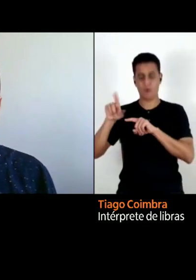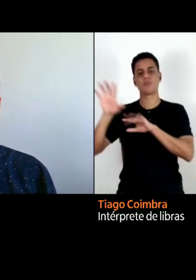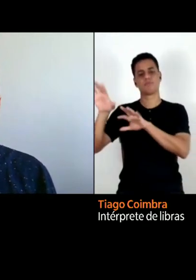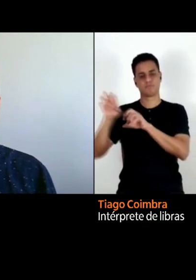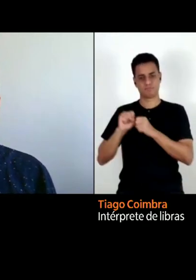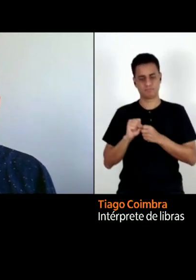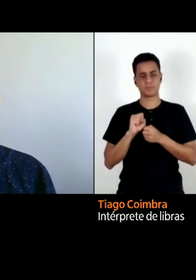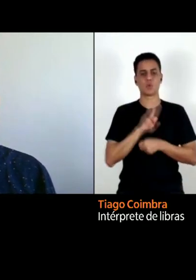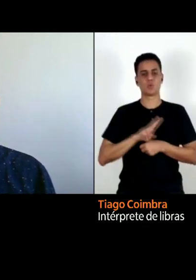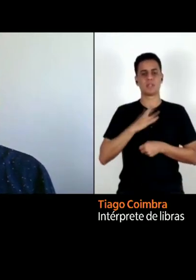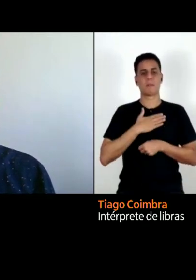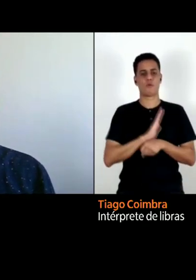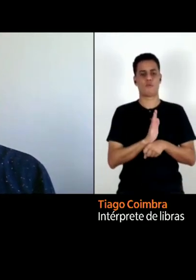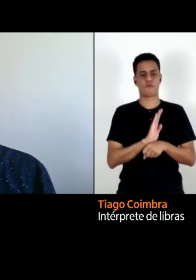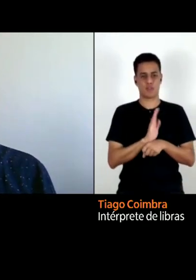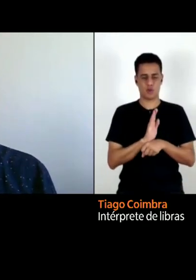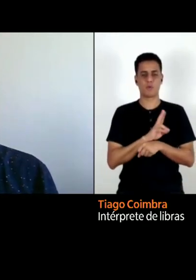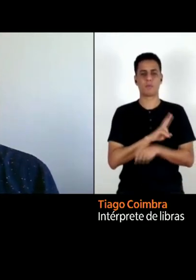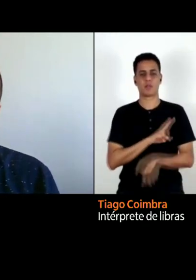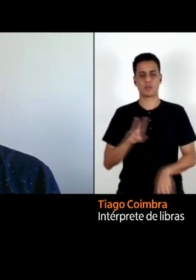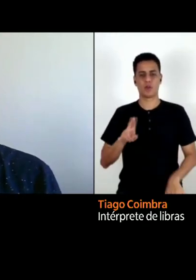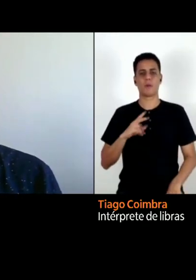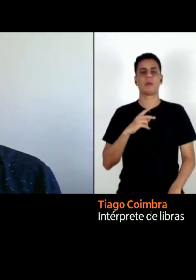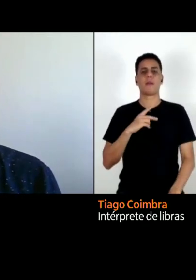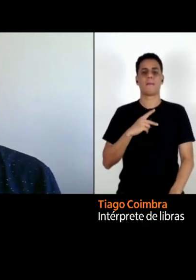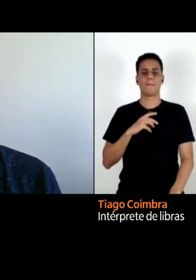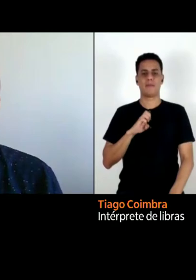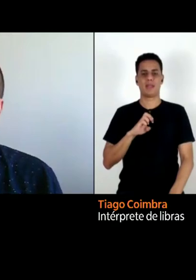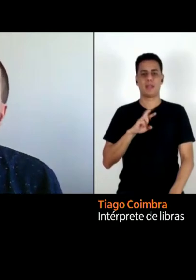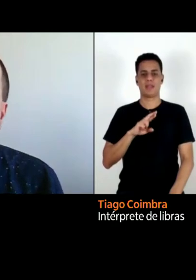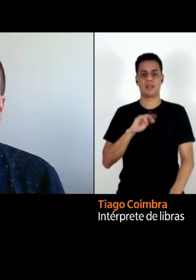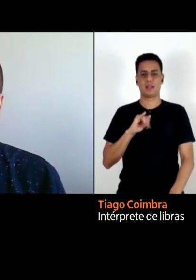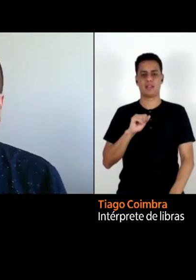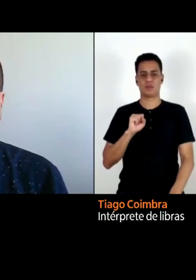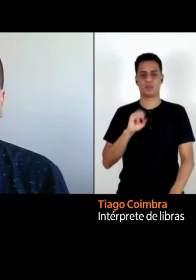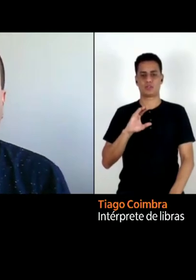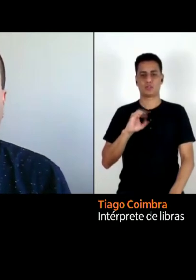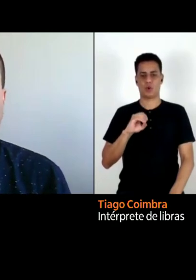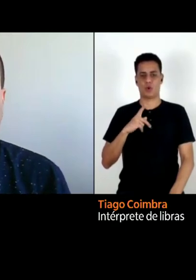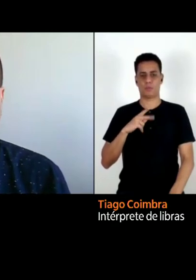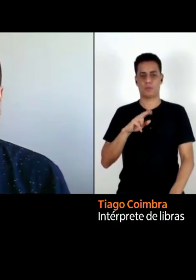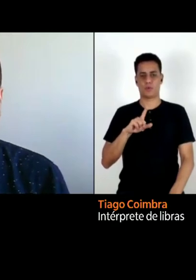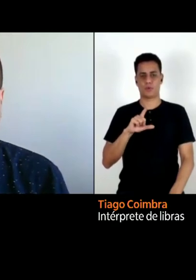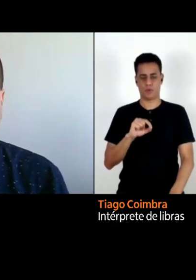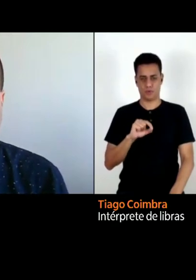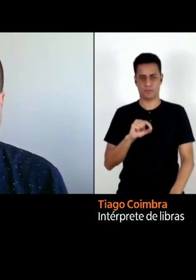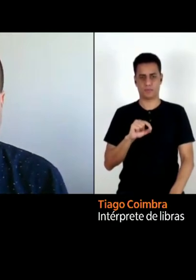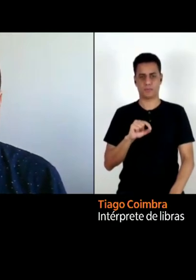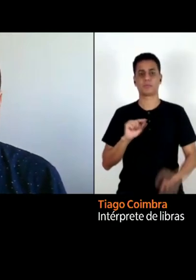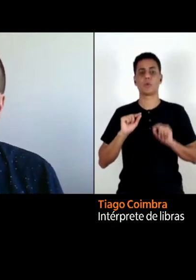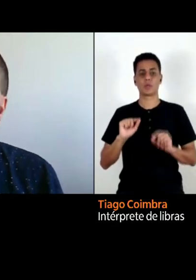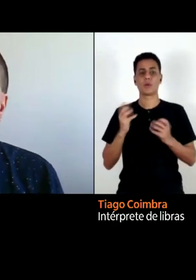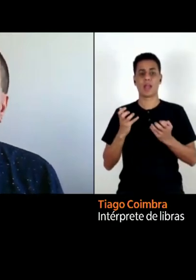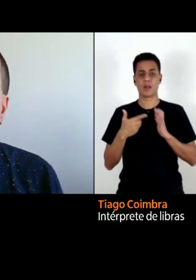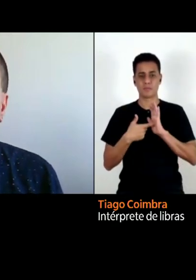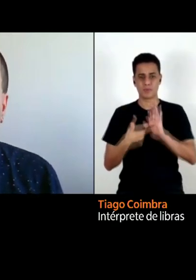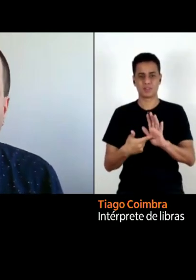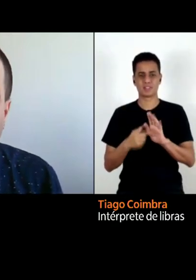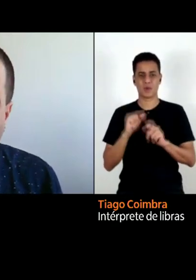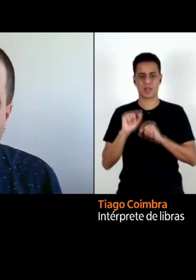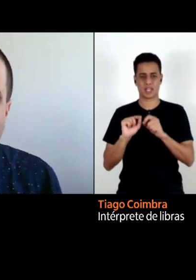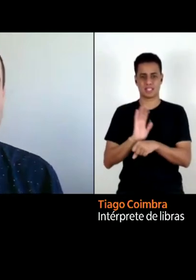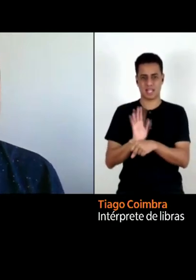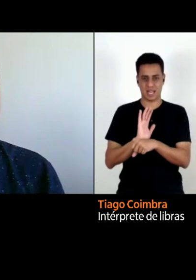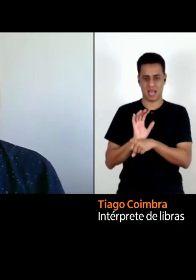Nesse ponto, eu gostaria de reiterar minha formulação para um cinema de reapropriação de arquivos por meio de